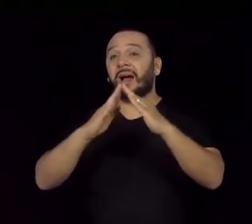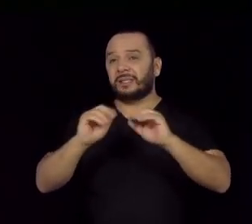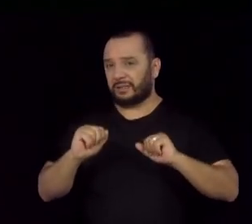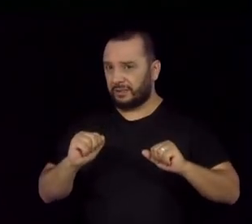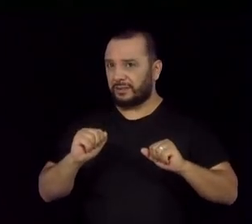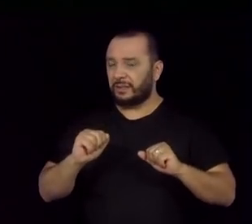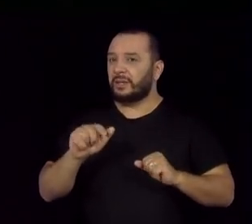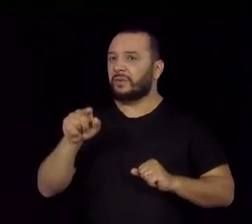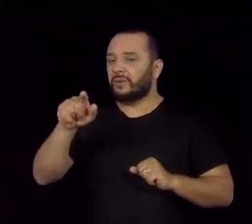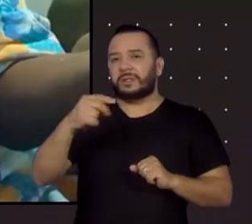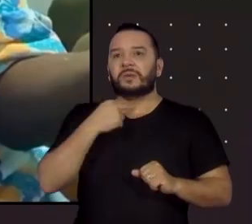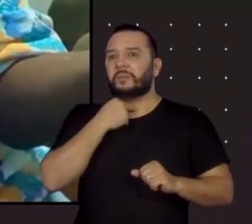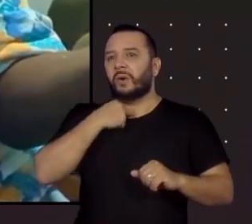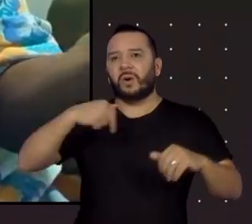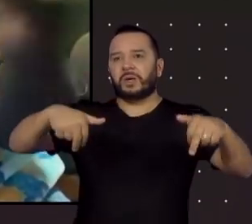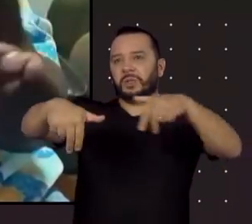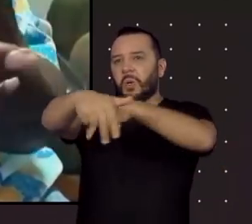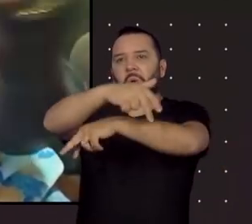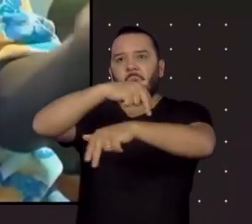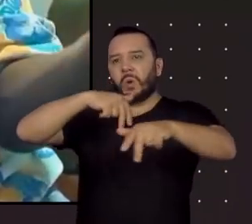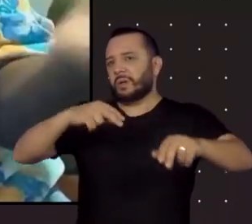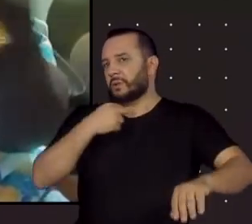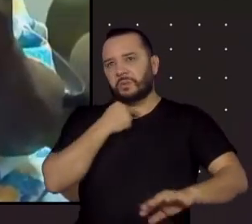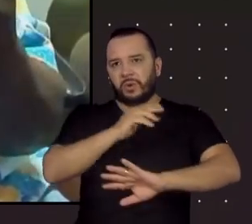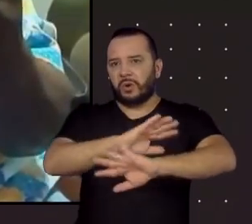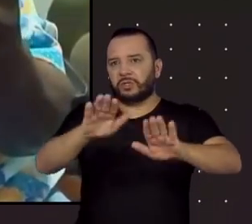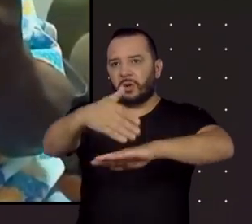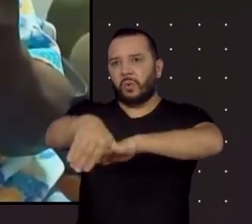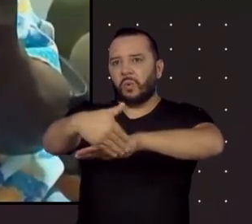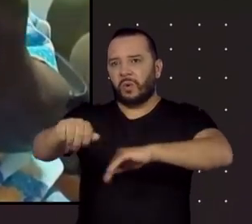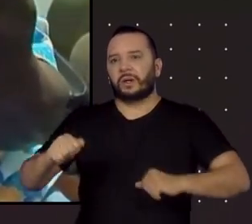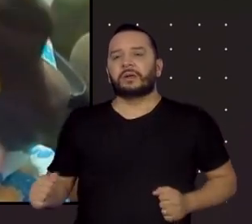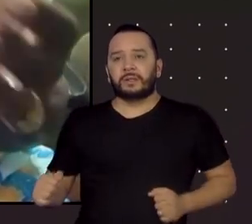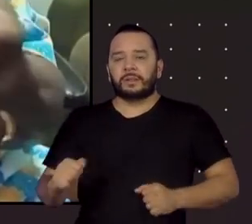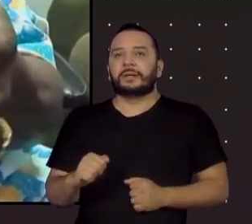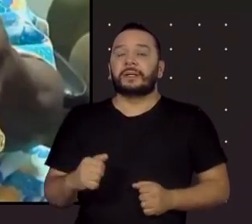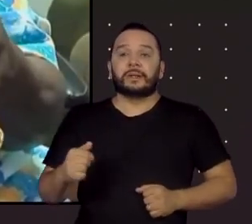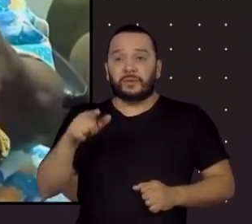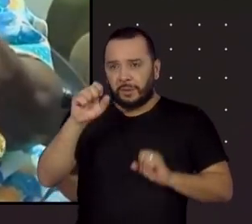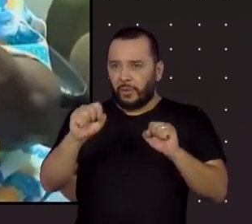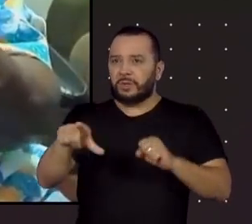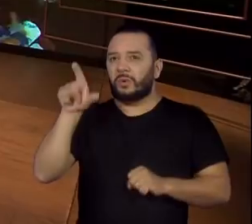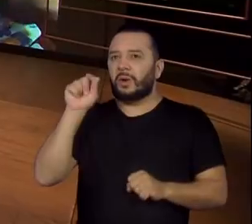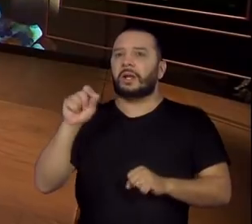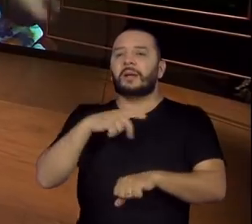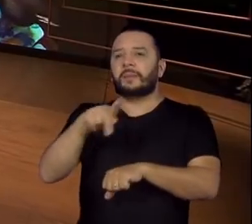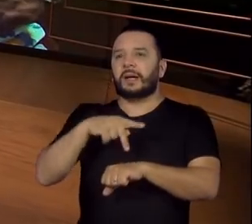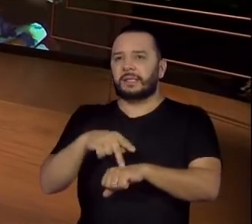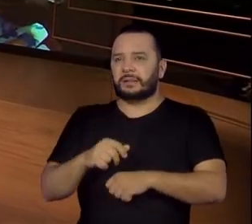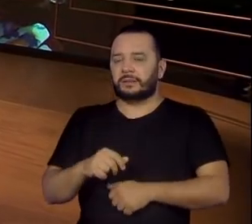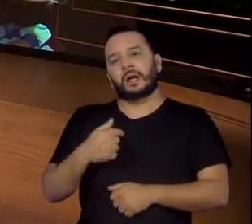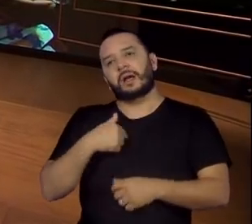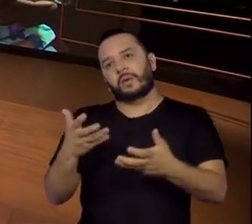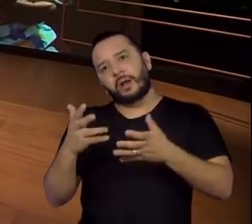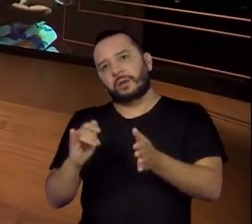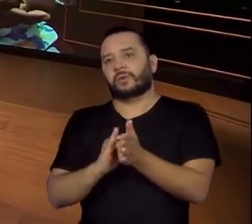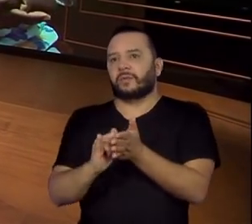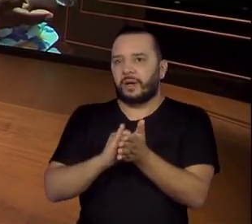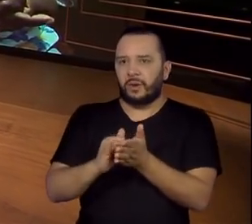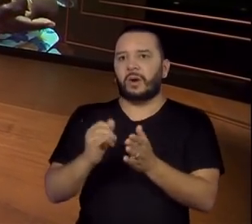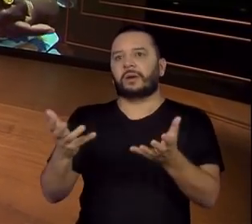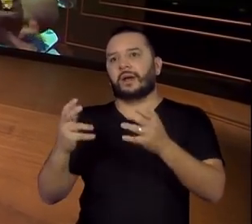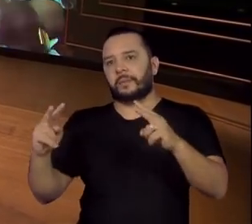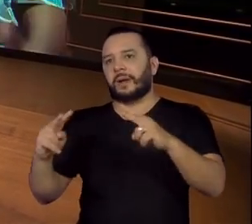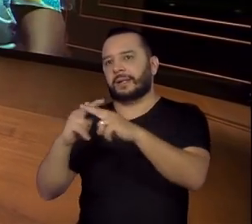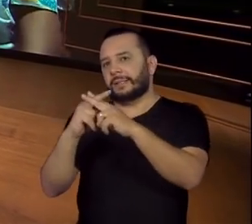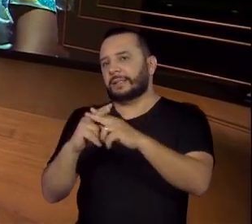Claro, eu queria ir para Paris, né? É evidente, pô, imagina. Queria ir para Nova York, os caras me mandam para a Tchecoslováquia, pô. Eu